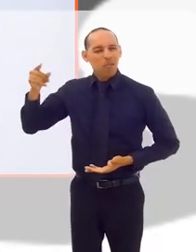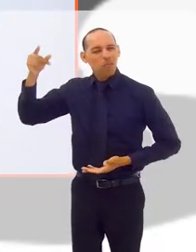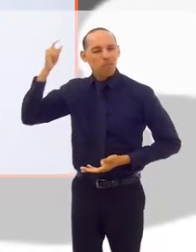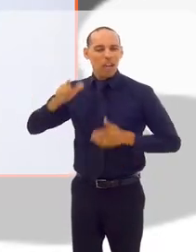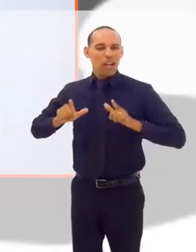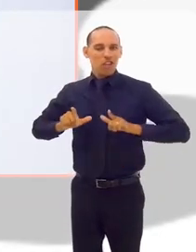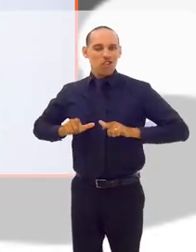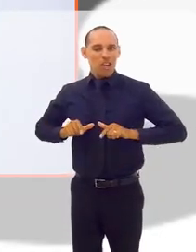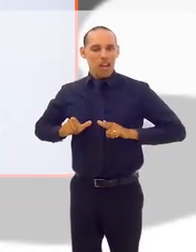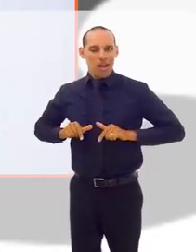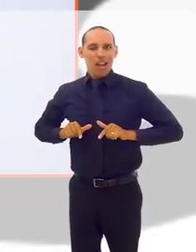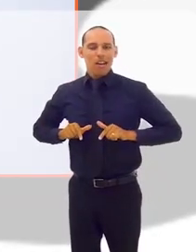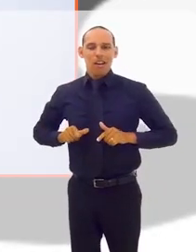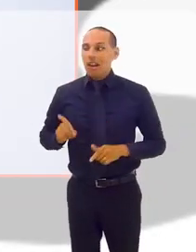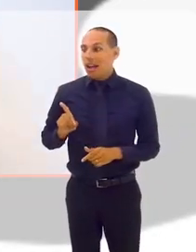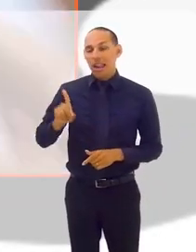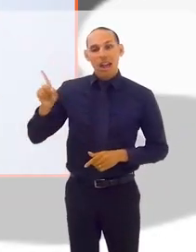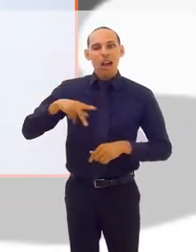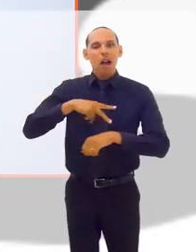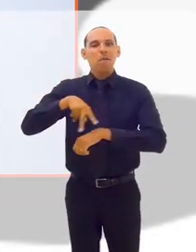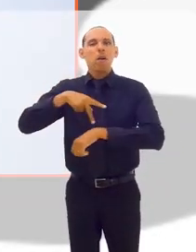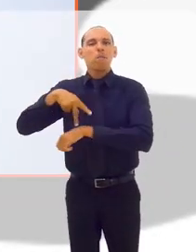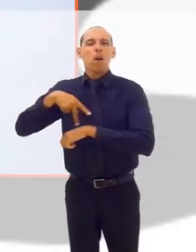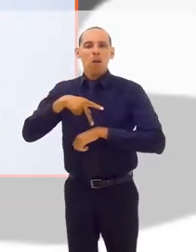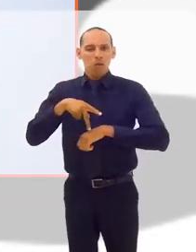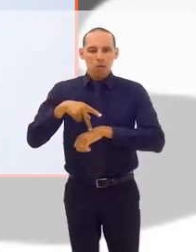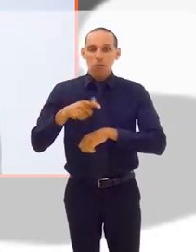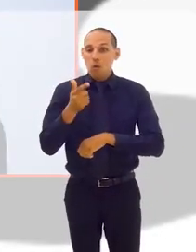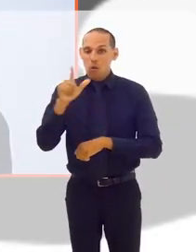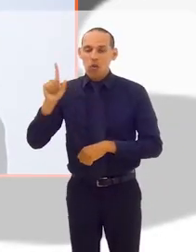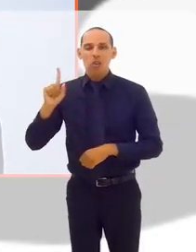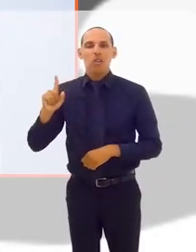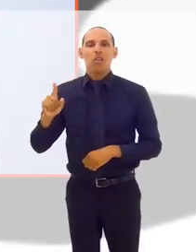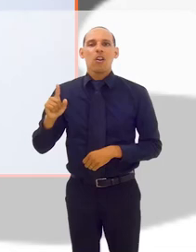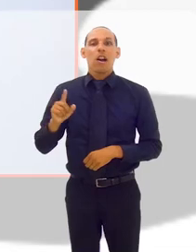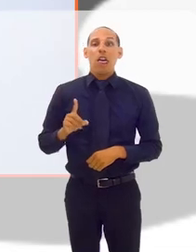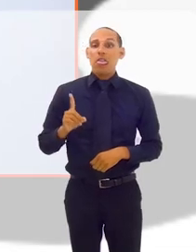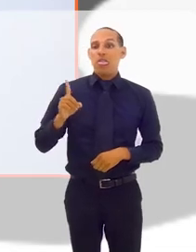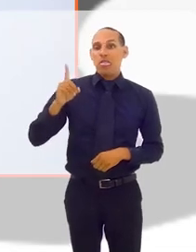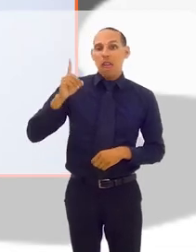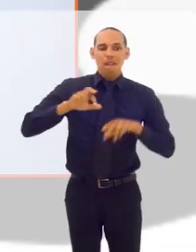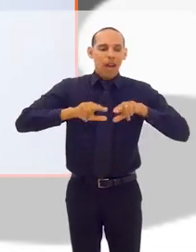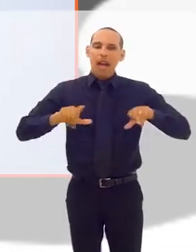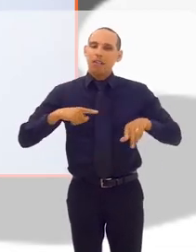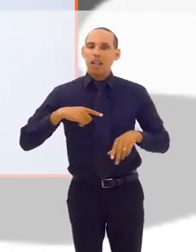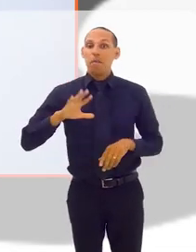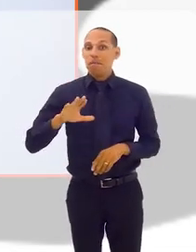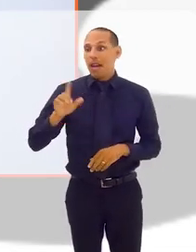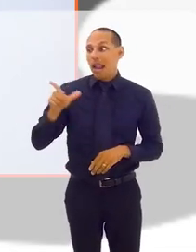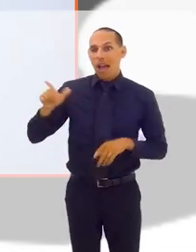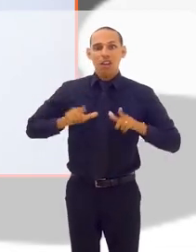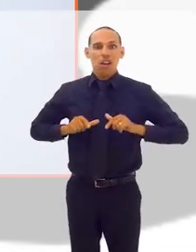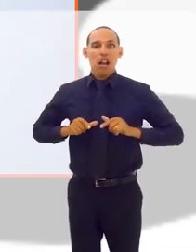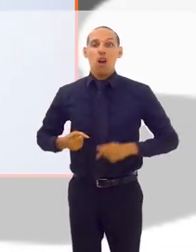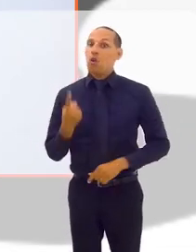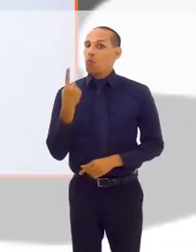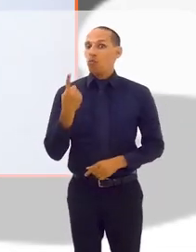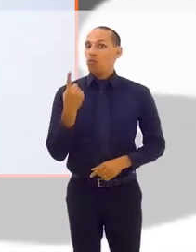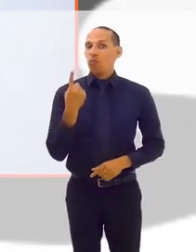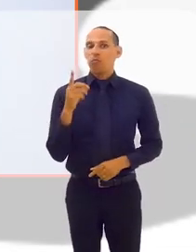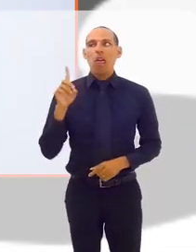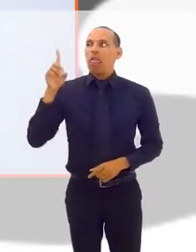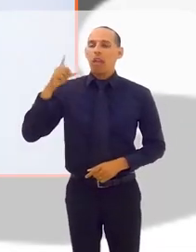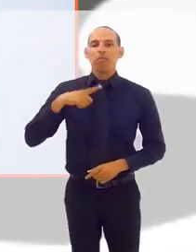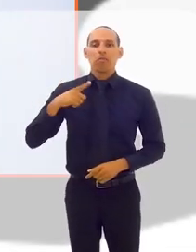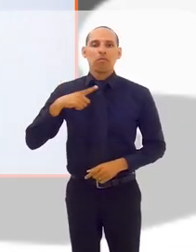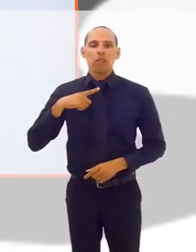Israel, certo? Que, diferentemente de todos os outros povos que eram politeístas, eles eram monoteístas, adoravam somente